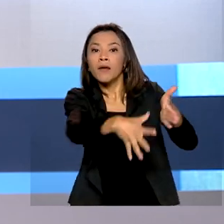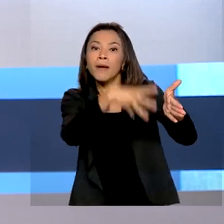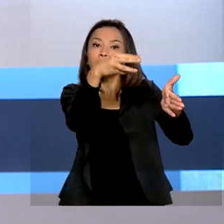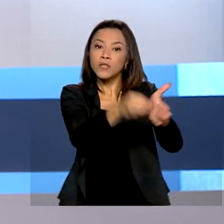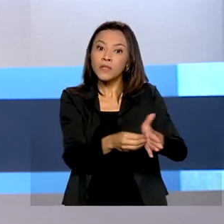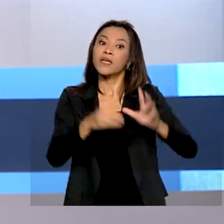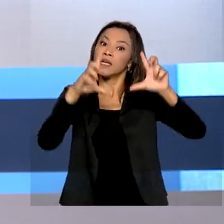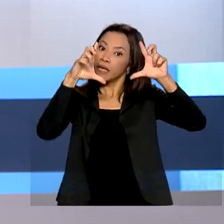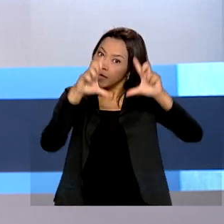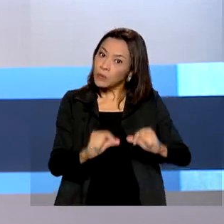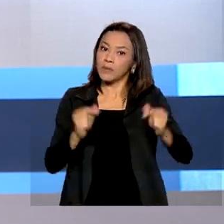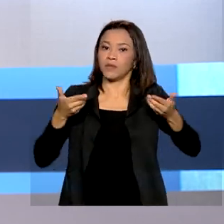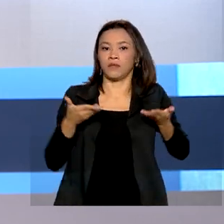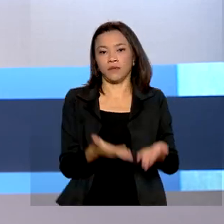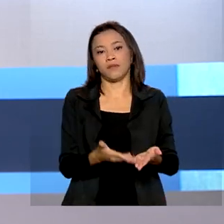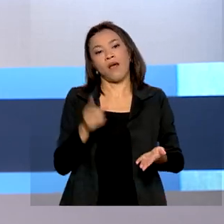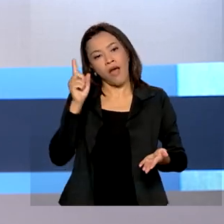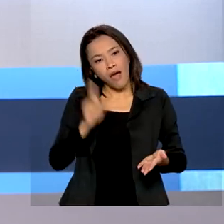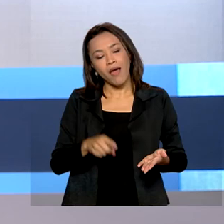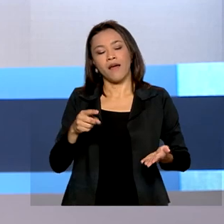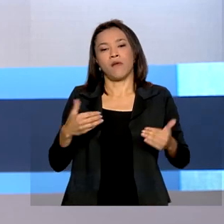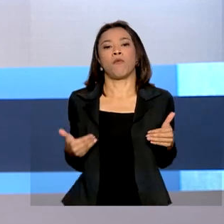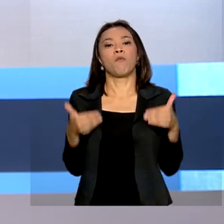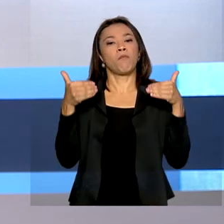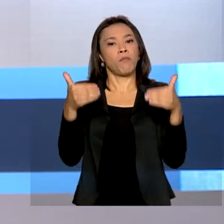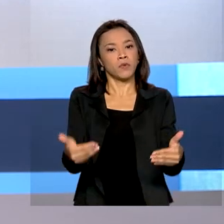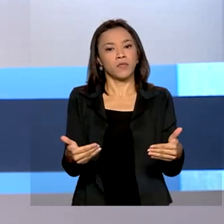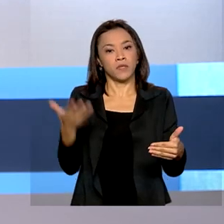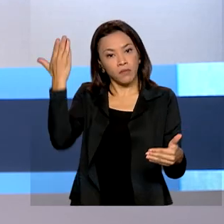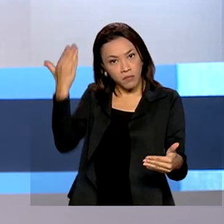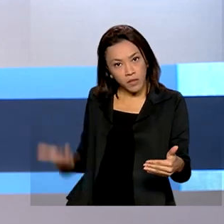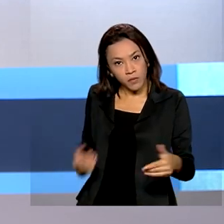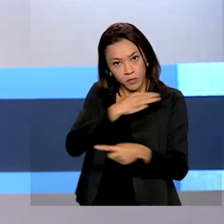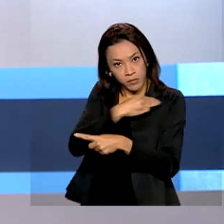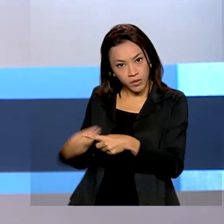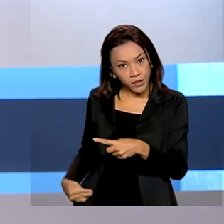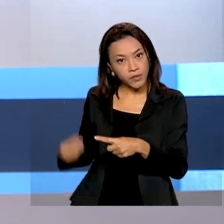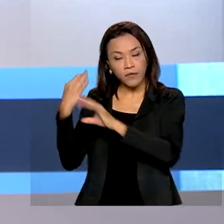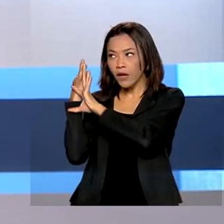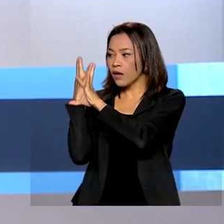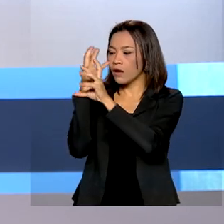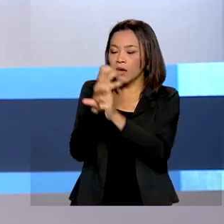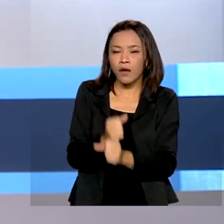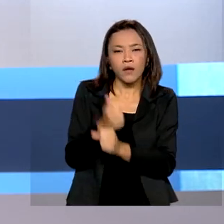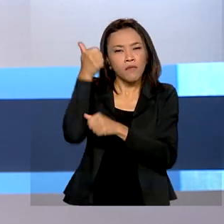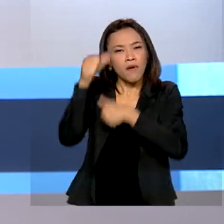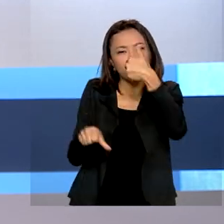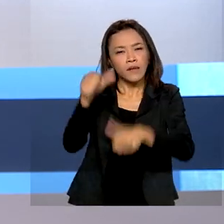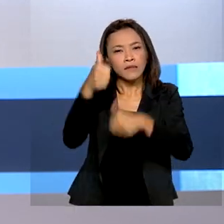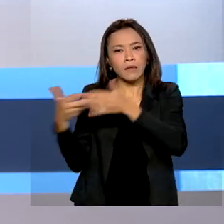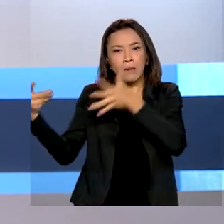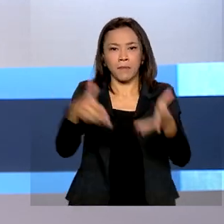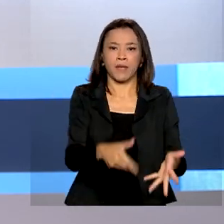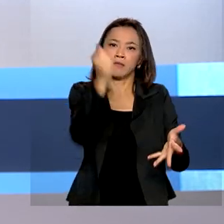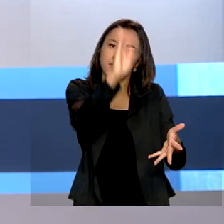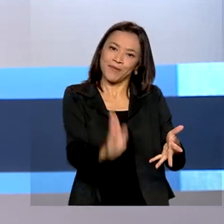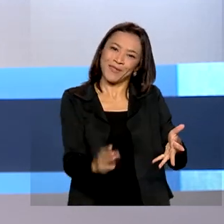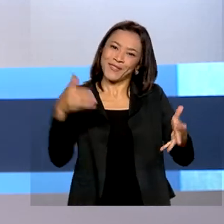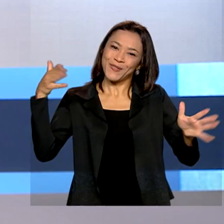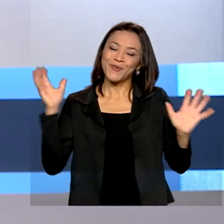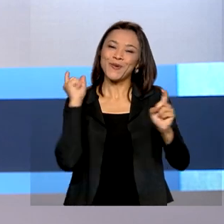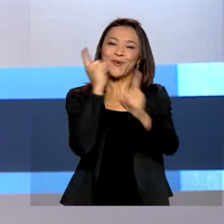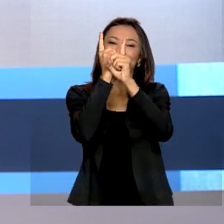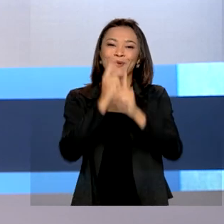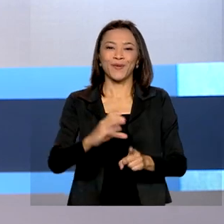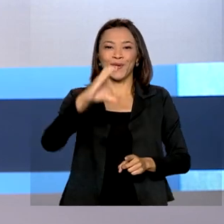2028. Este foi o posicionamento do ministro do Meio Ambiente, que fez um balanço da participação do Brasil na COP26